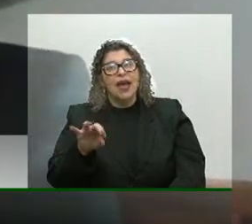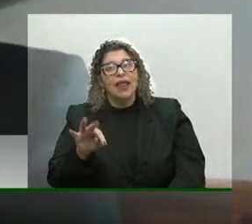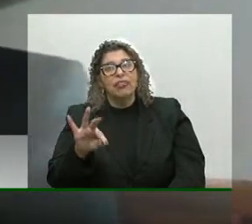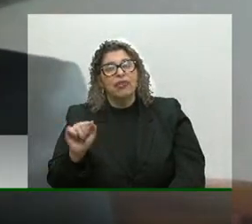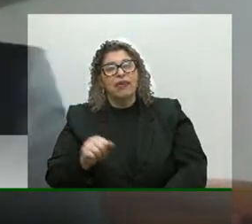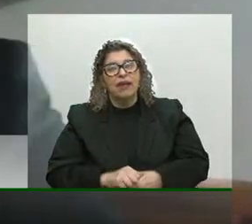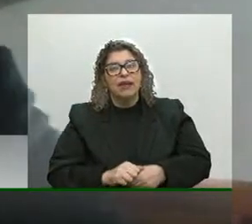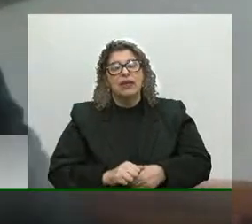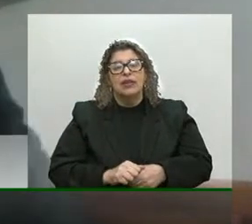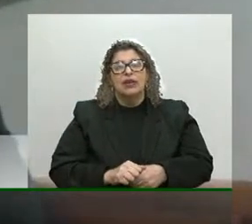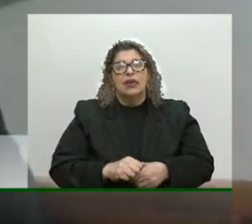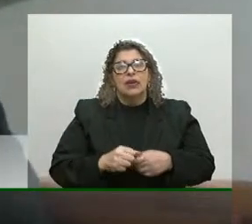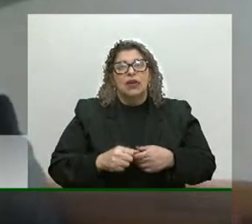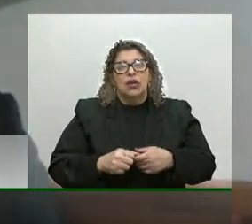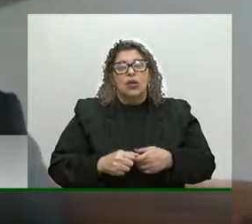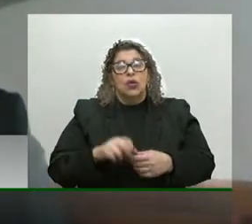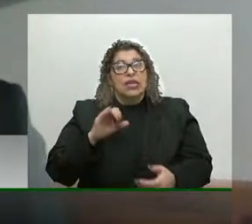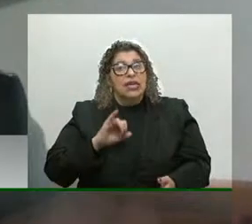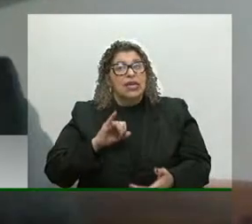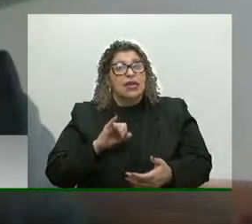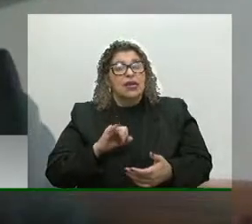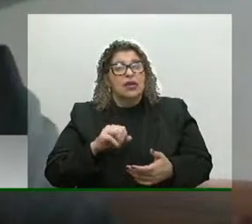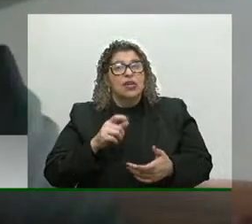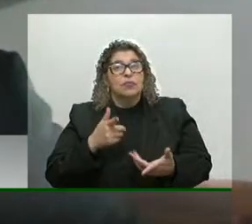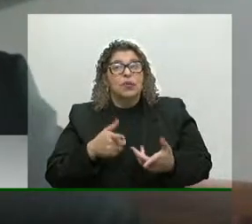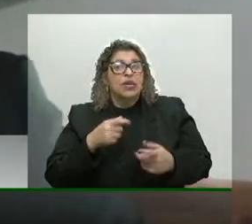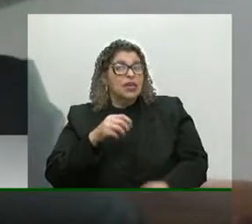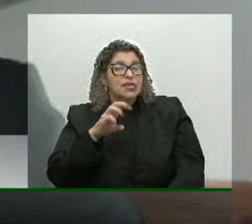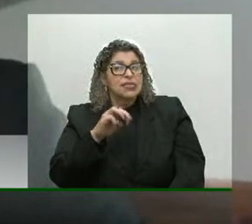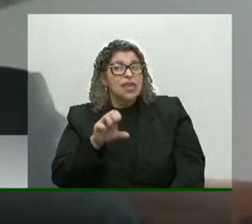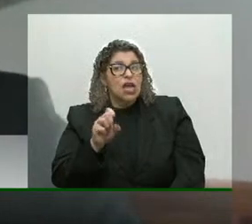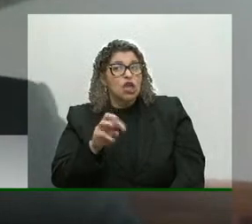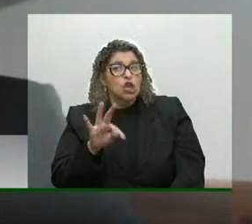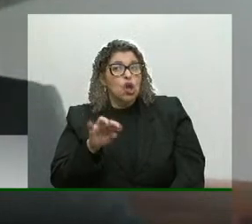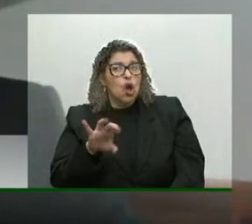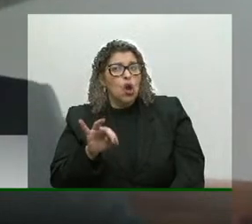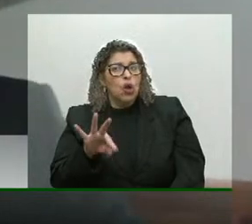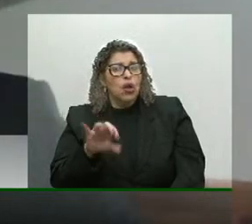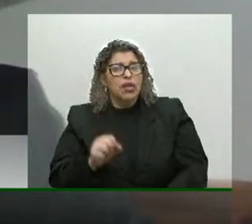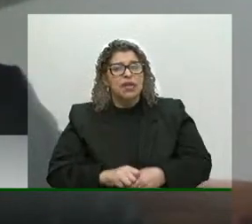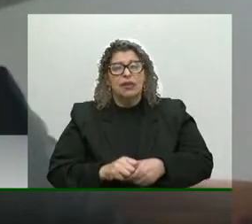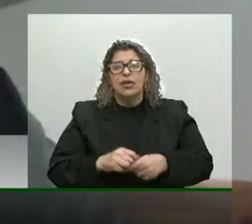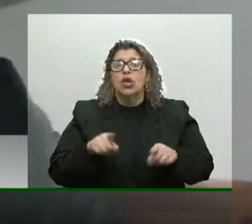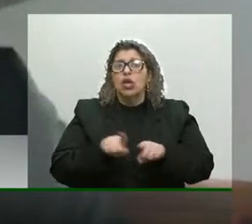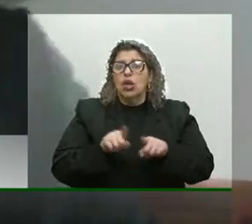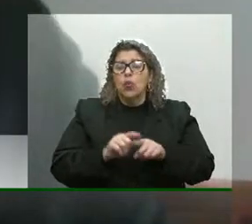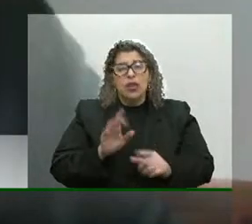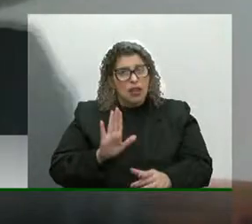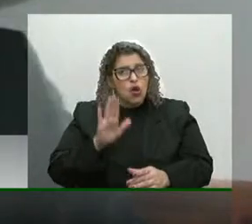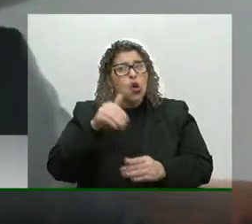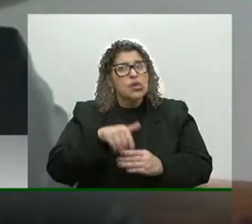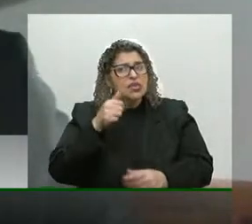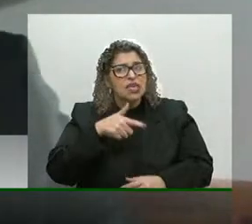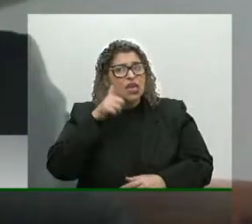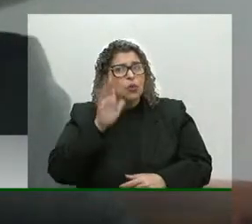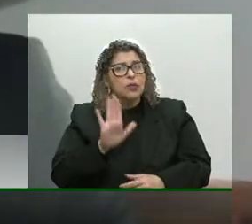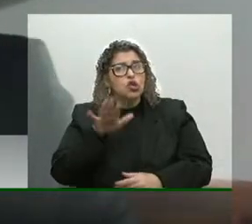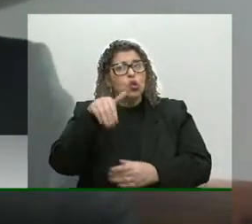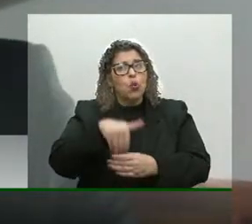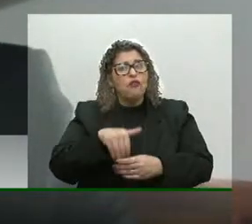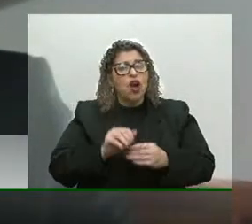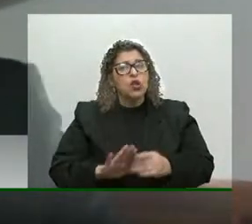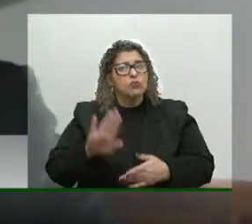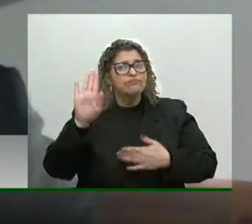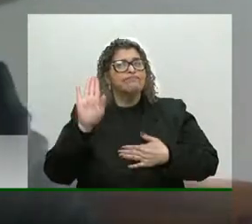do governador Sartori, que foi alvo de crítica do governador Eduardo Leite na campanha, que quando eleito pediu esse voto de